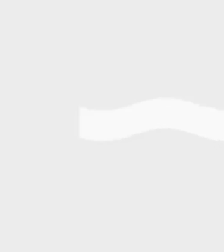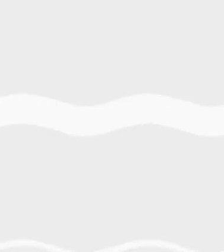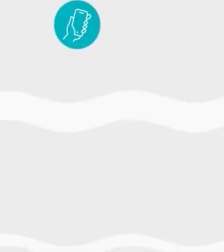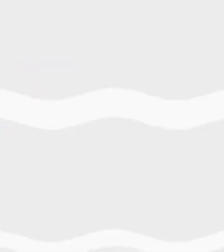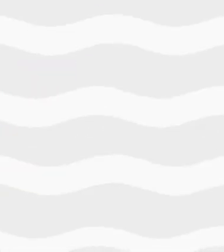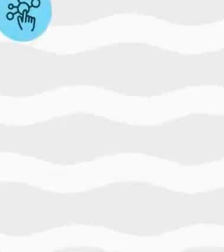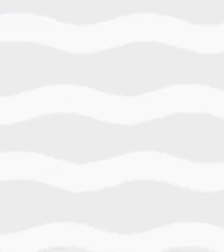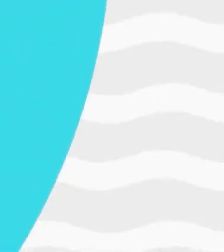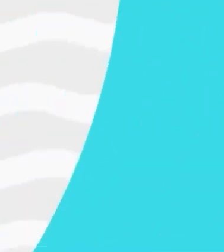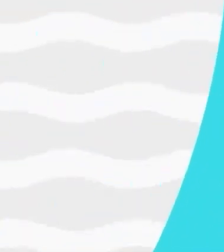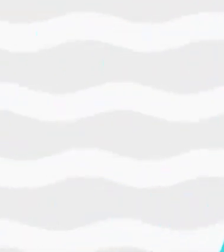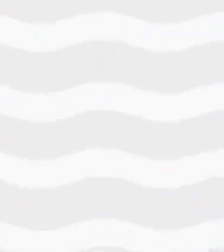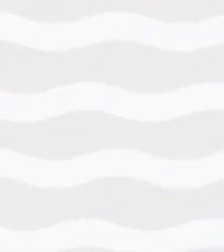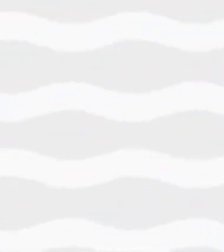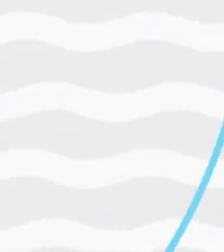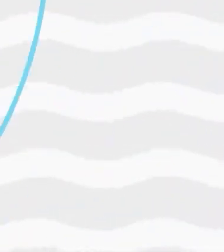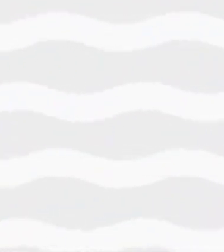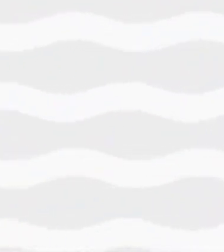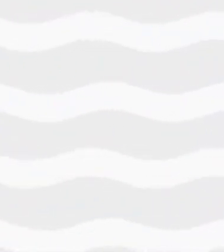he